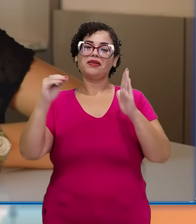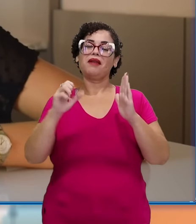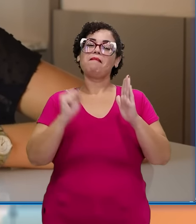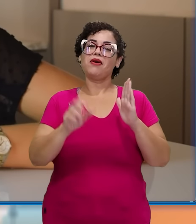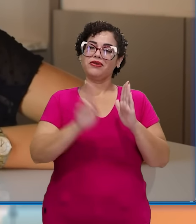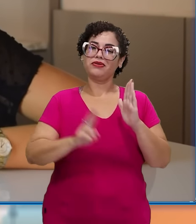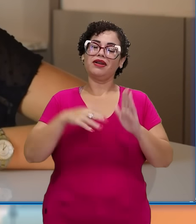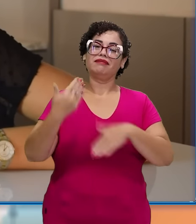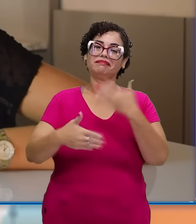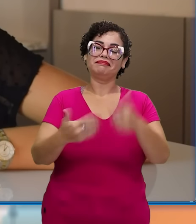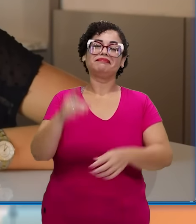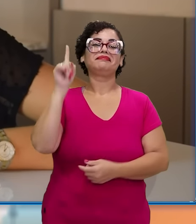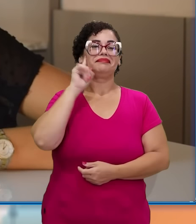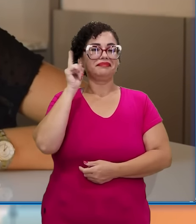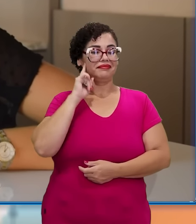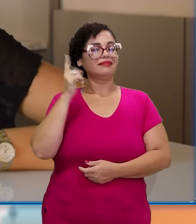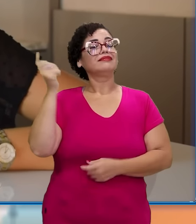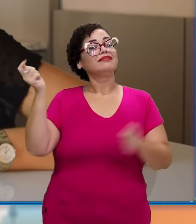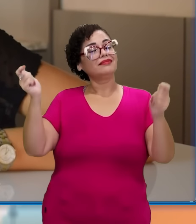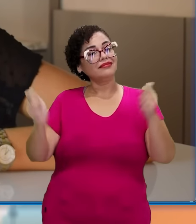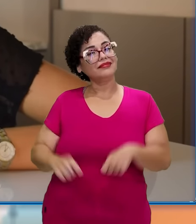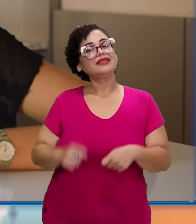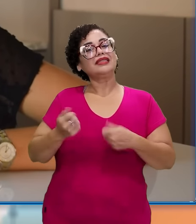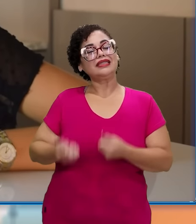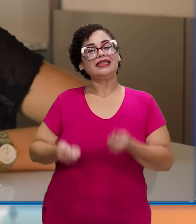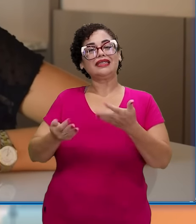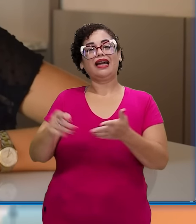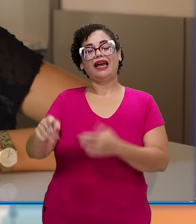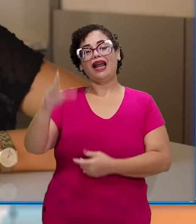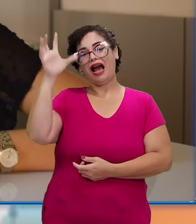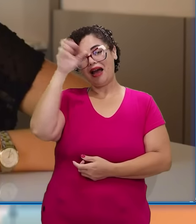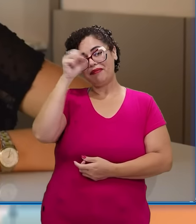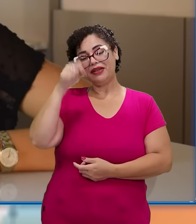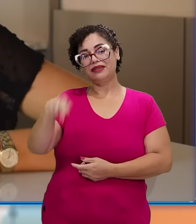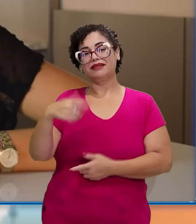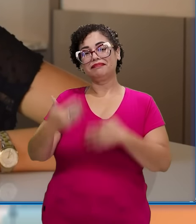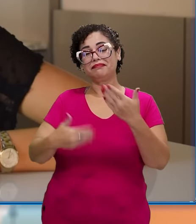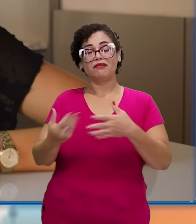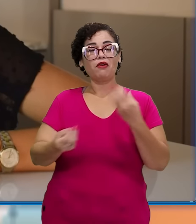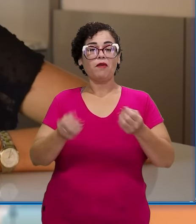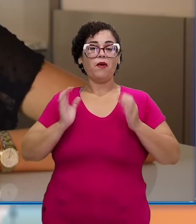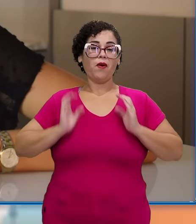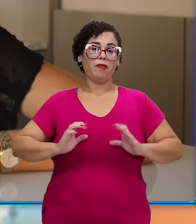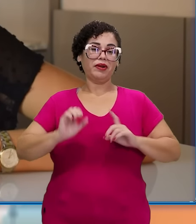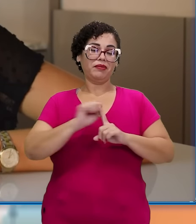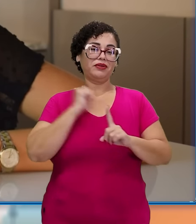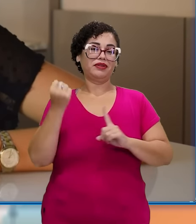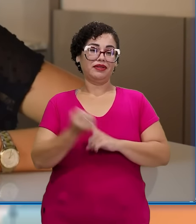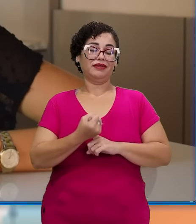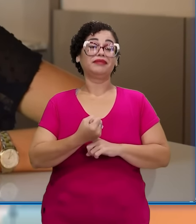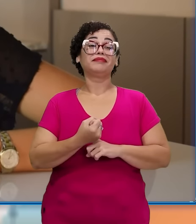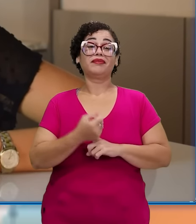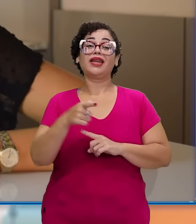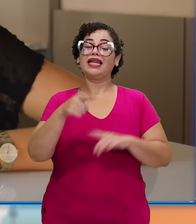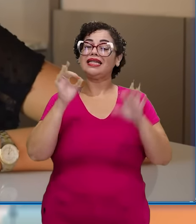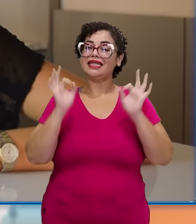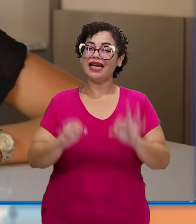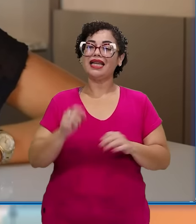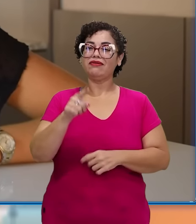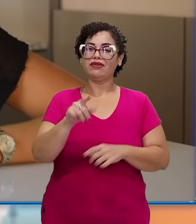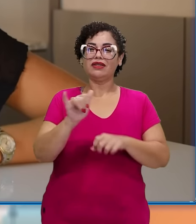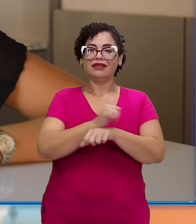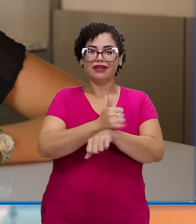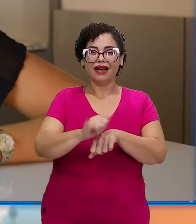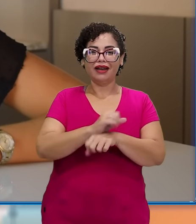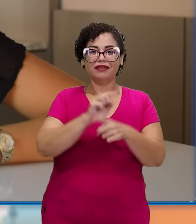então A modelagem pode ser utilizada ali no dia a dia para justamente fornecer esse aprendizado de comportamentos sociais e